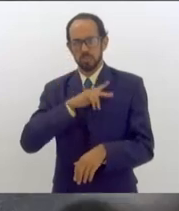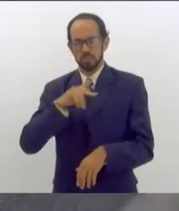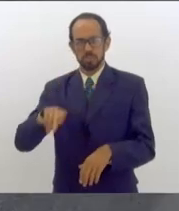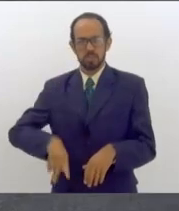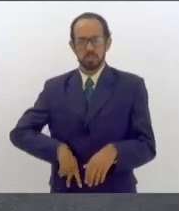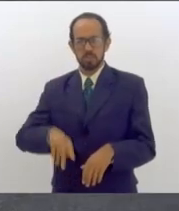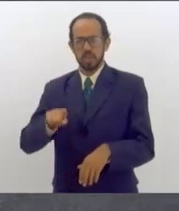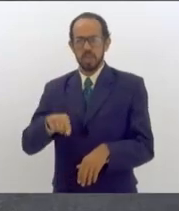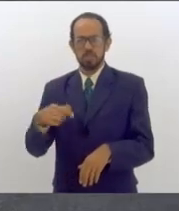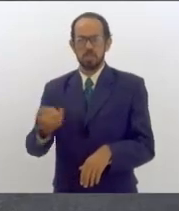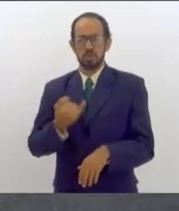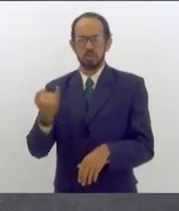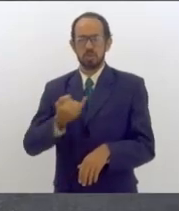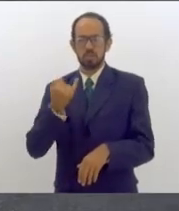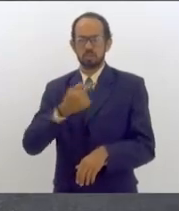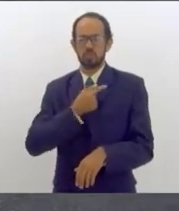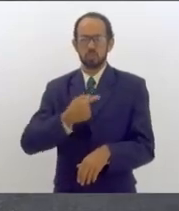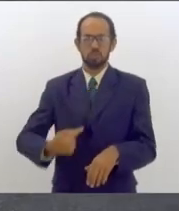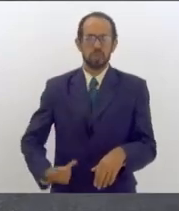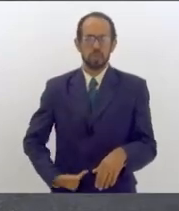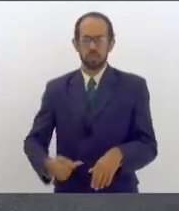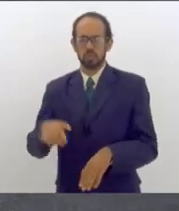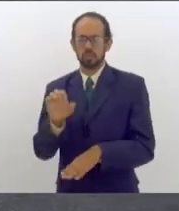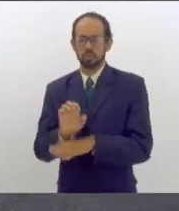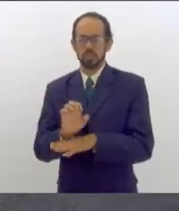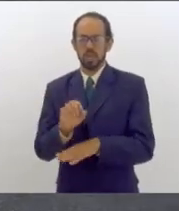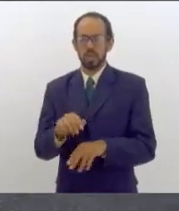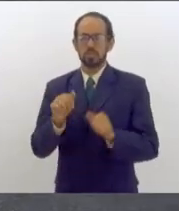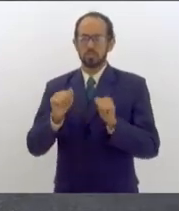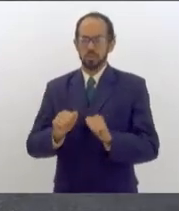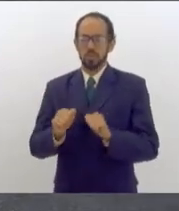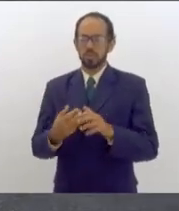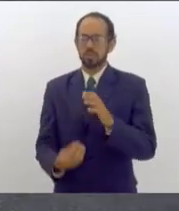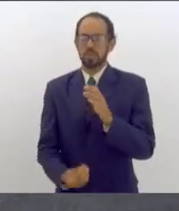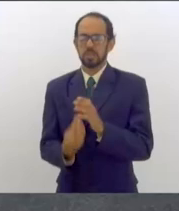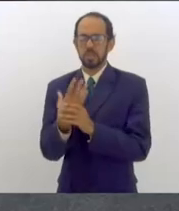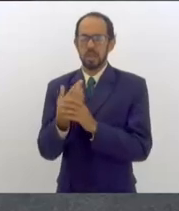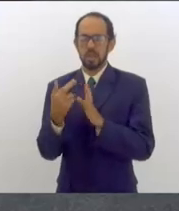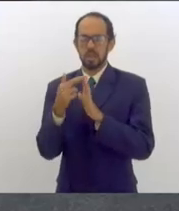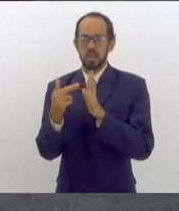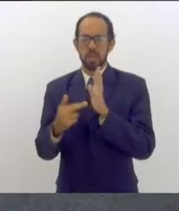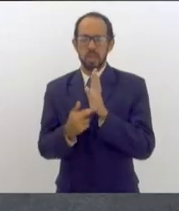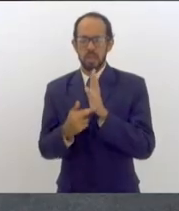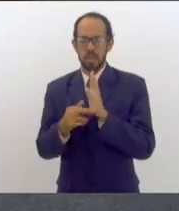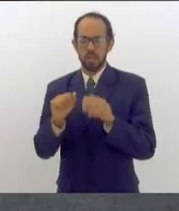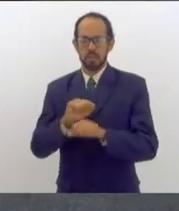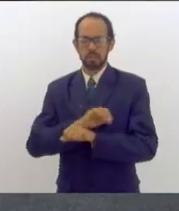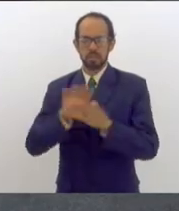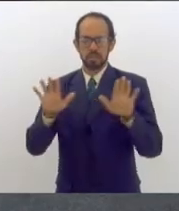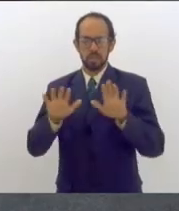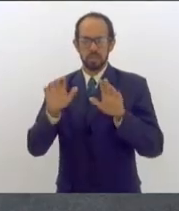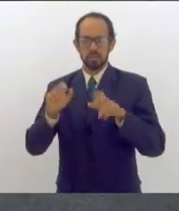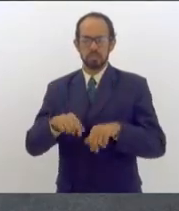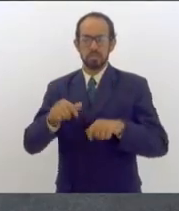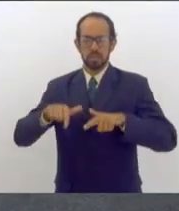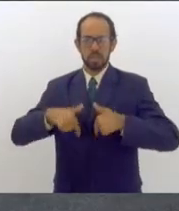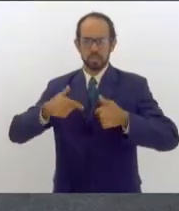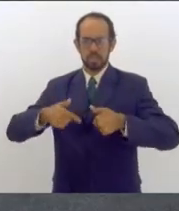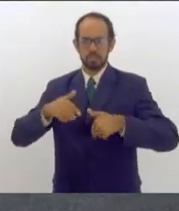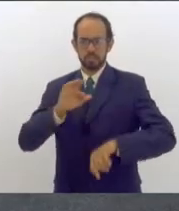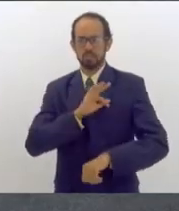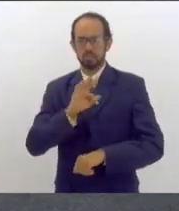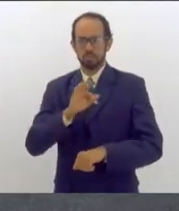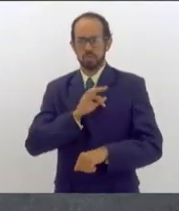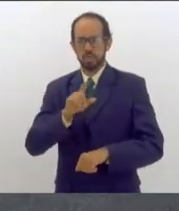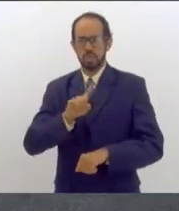importantíssimo que o governador do Estado possa estabelecer protocolos Evidente para que essas ações policiais não